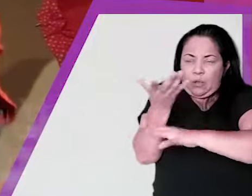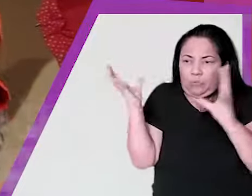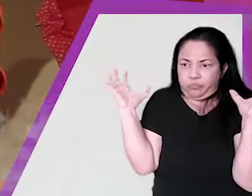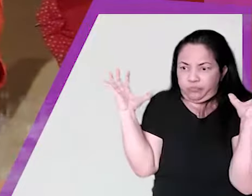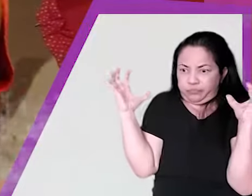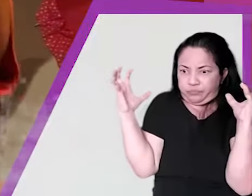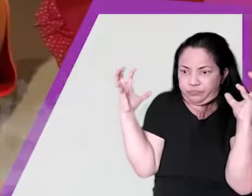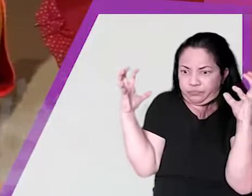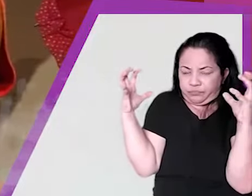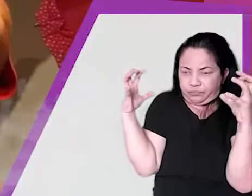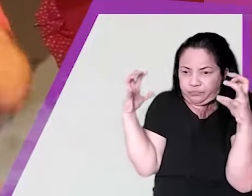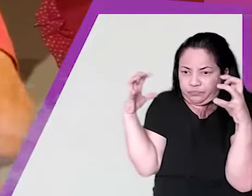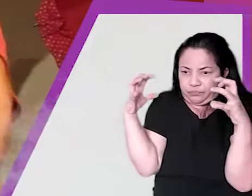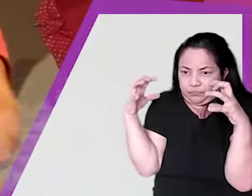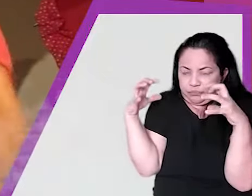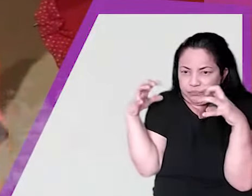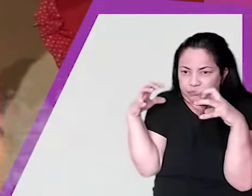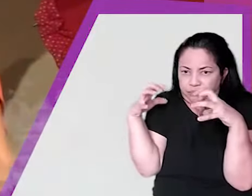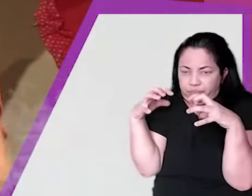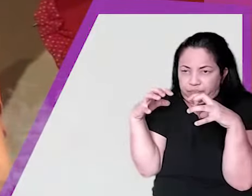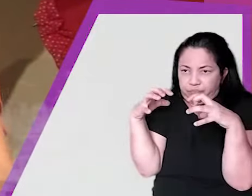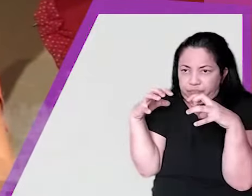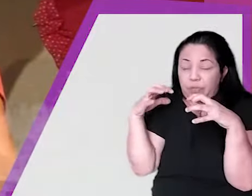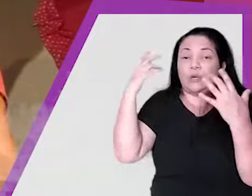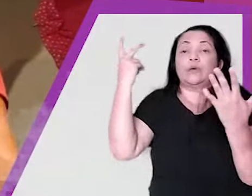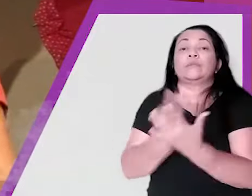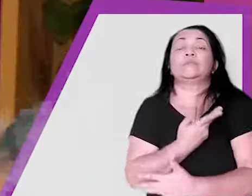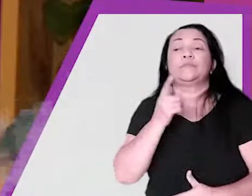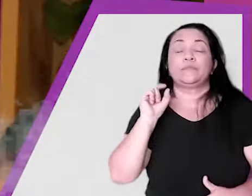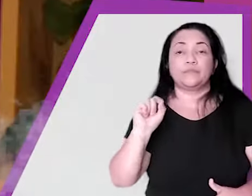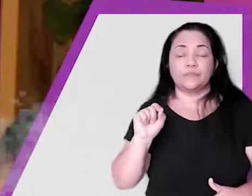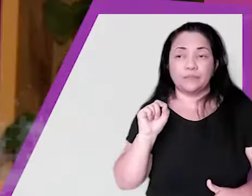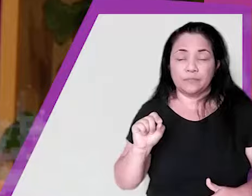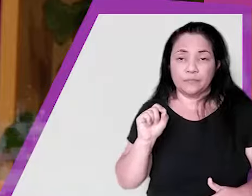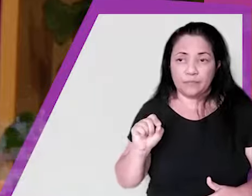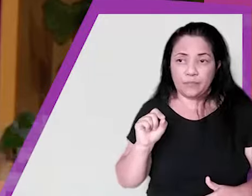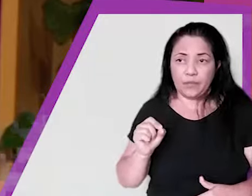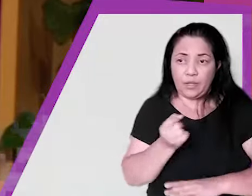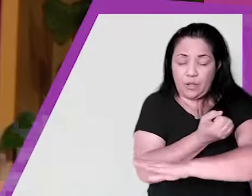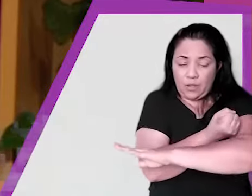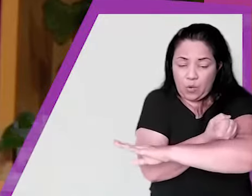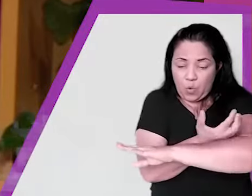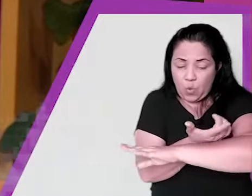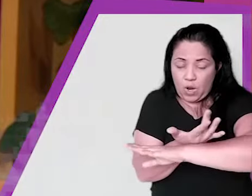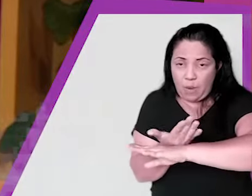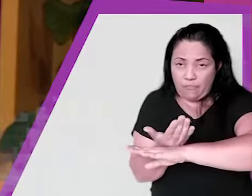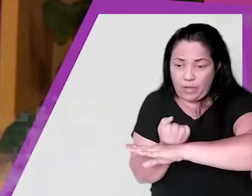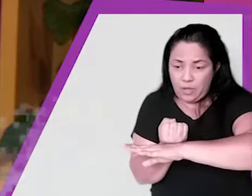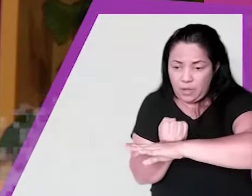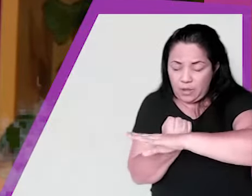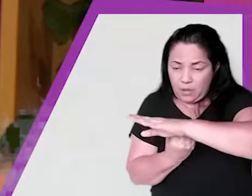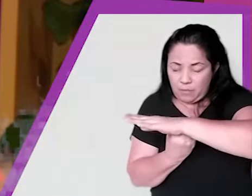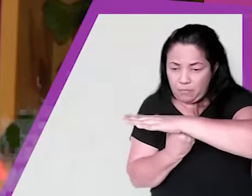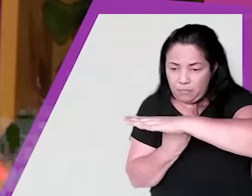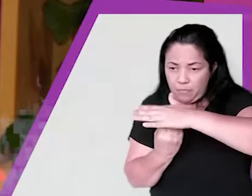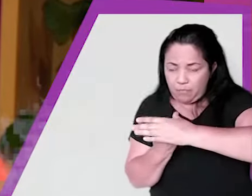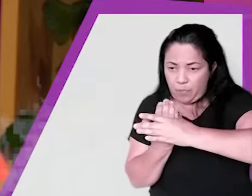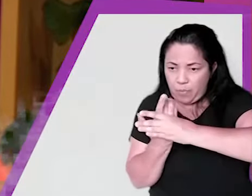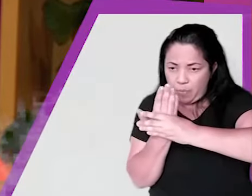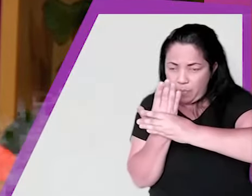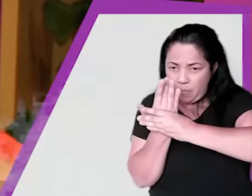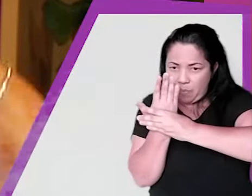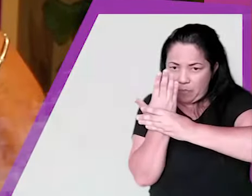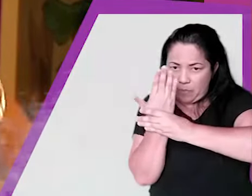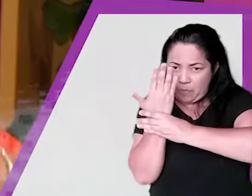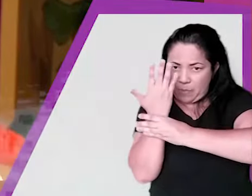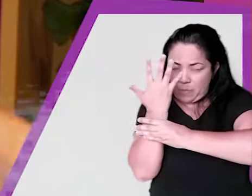ficando maiores e vão ficando mais densos. O que, que acontece quando esse processo